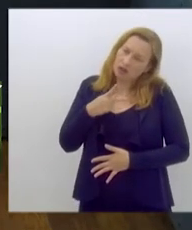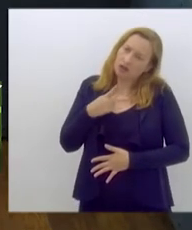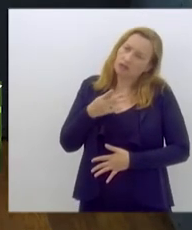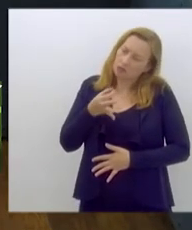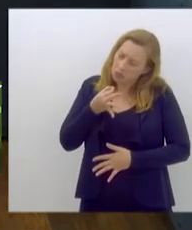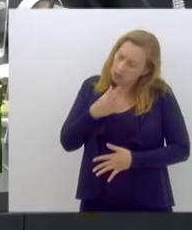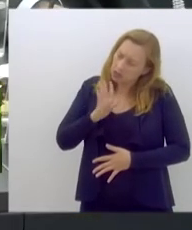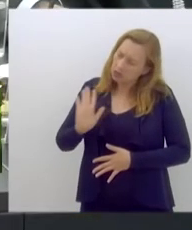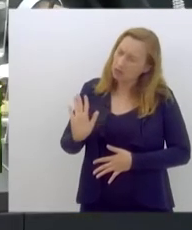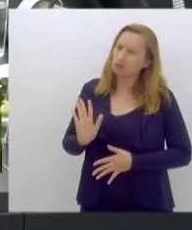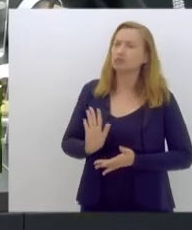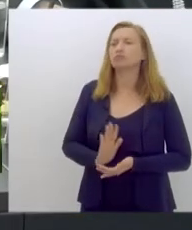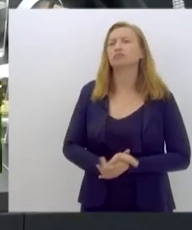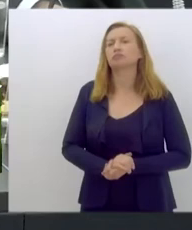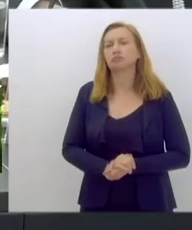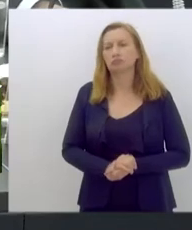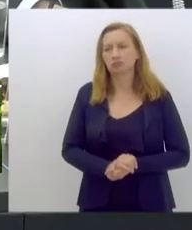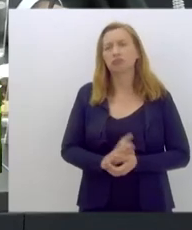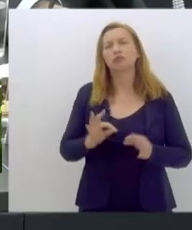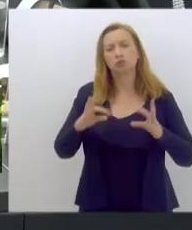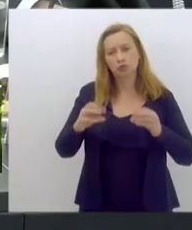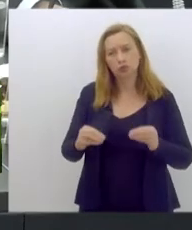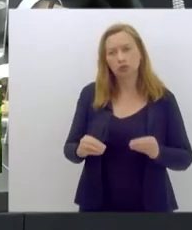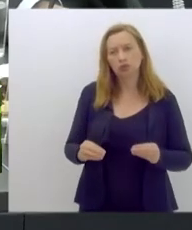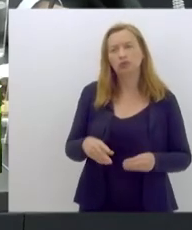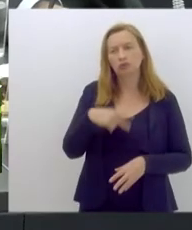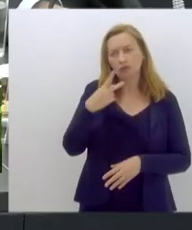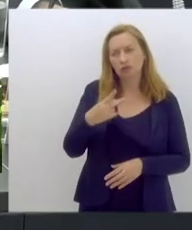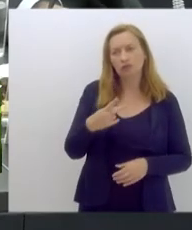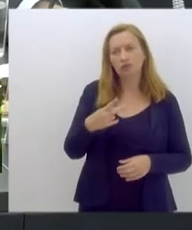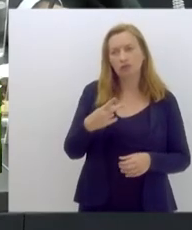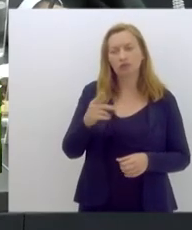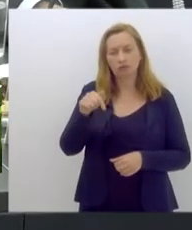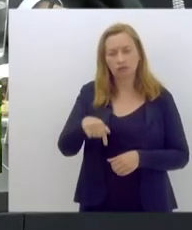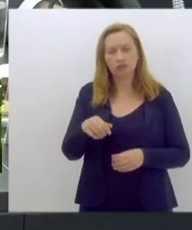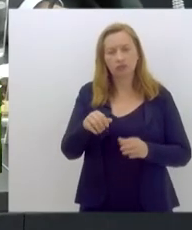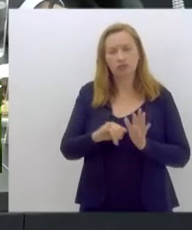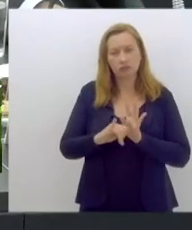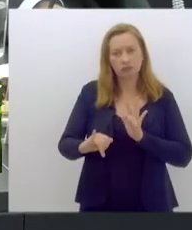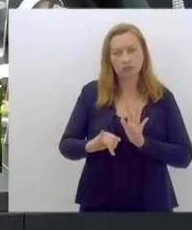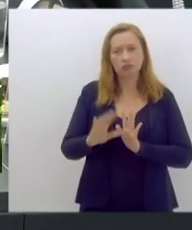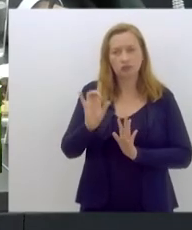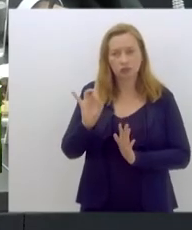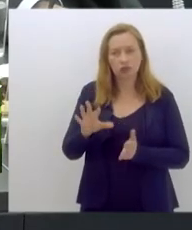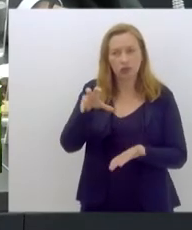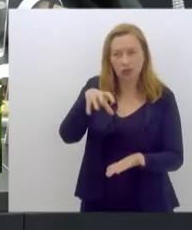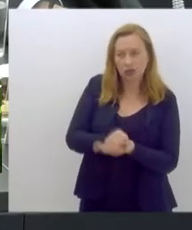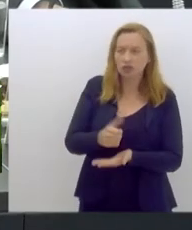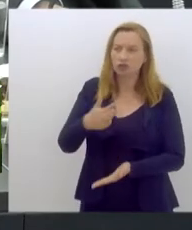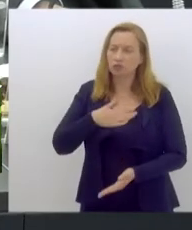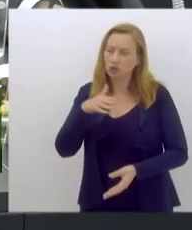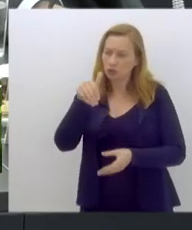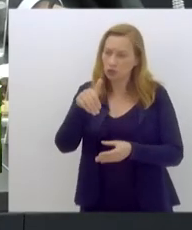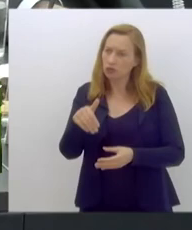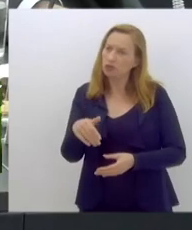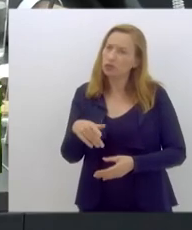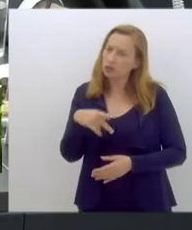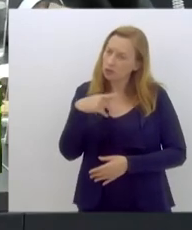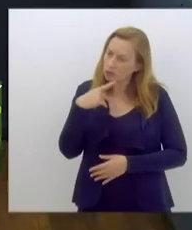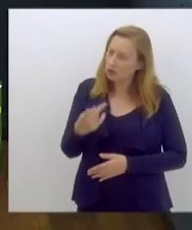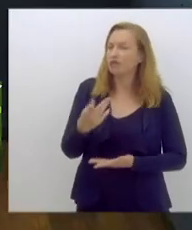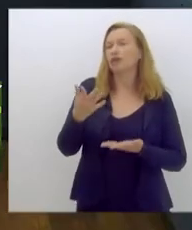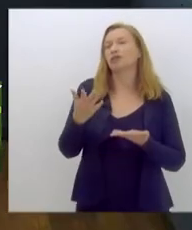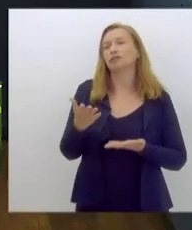da legalidade, porque tudo que foi feito aqui foi publicado. Estou só registrando o meu